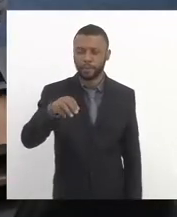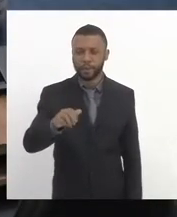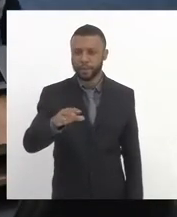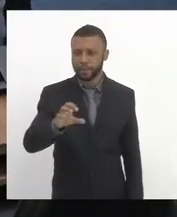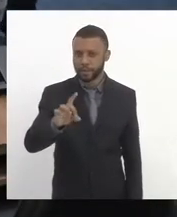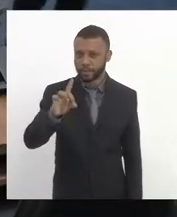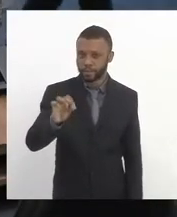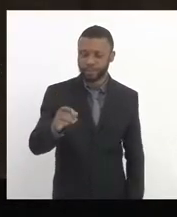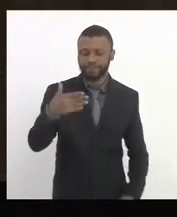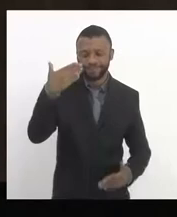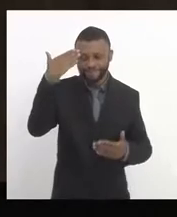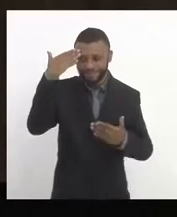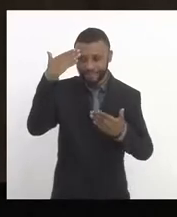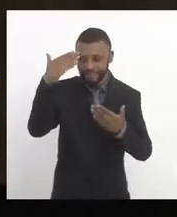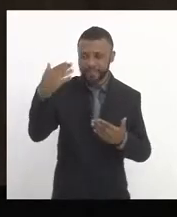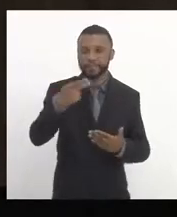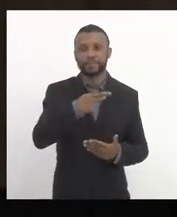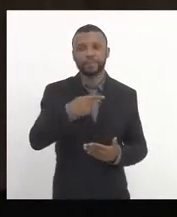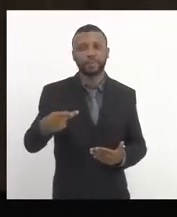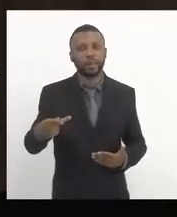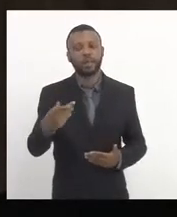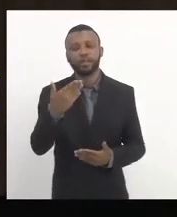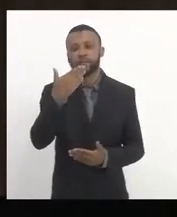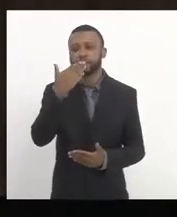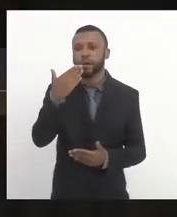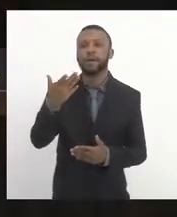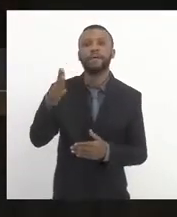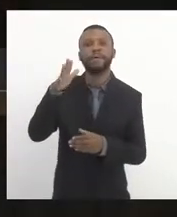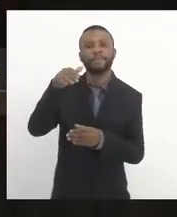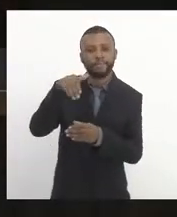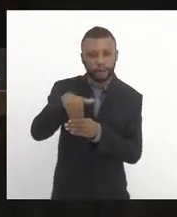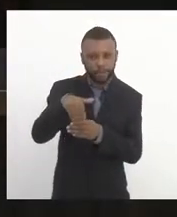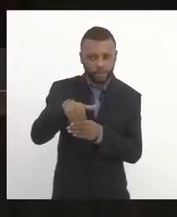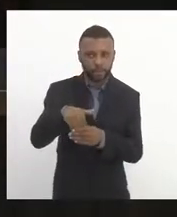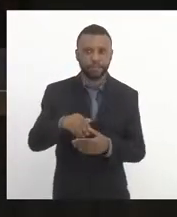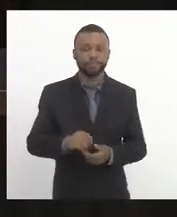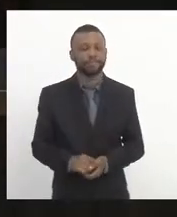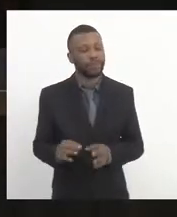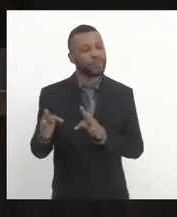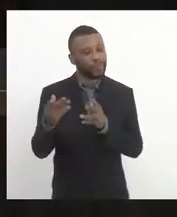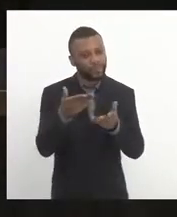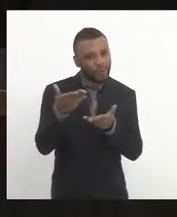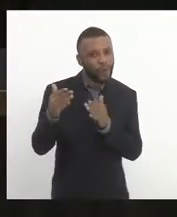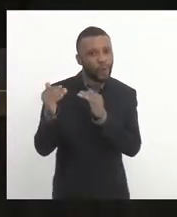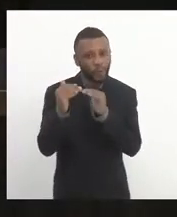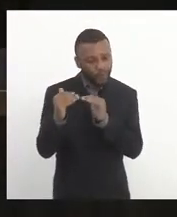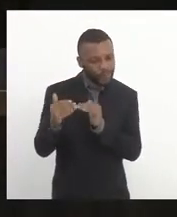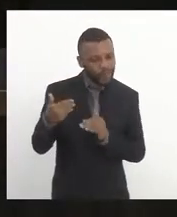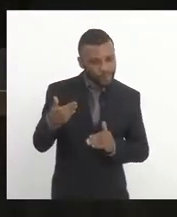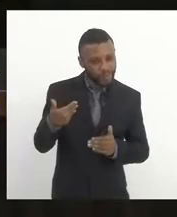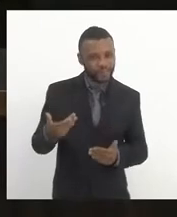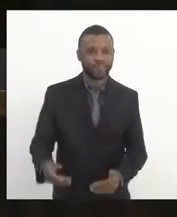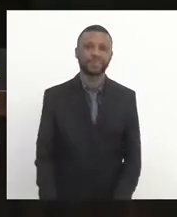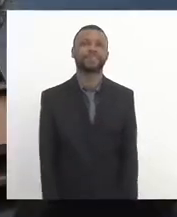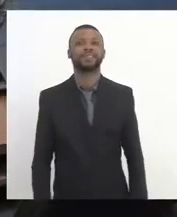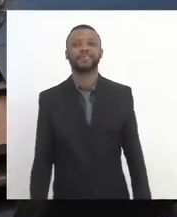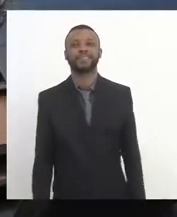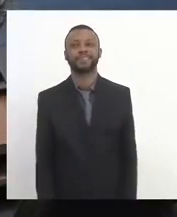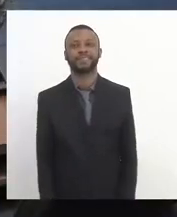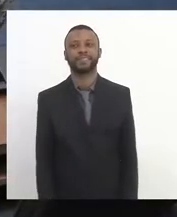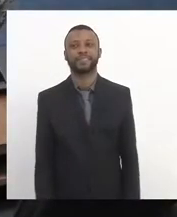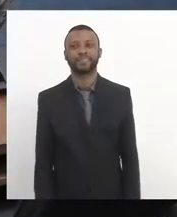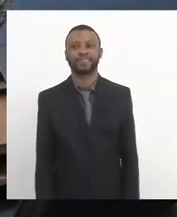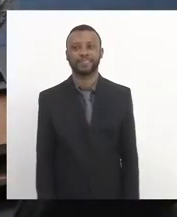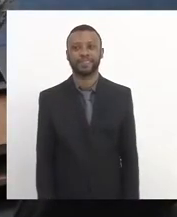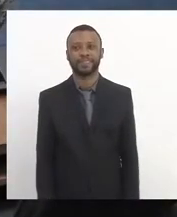presidente. É favorável. Viu? Todo mundo gostou. Concordou comigo. Certo